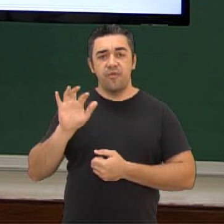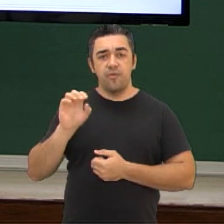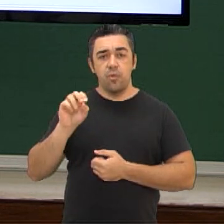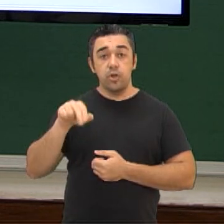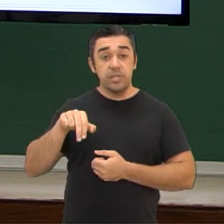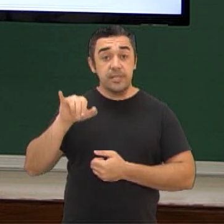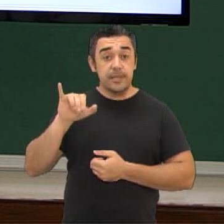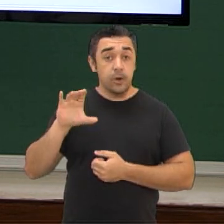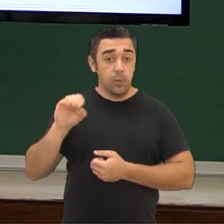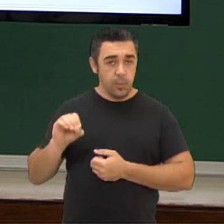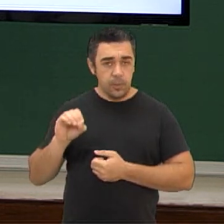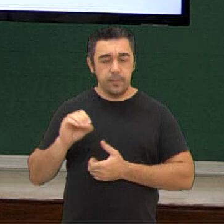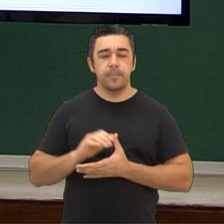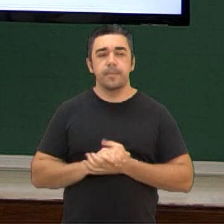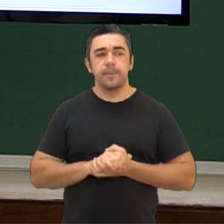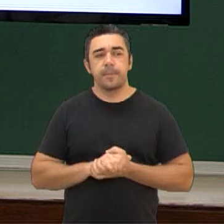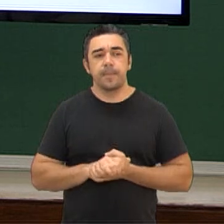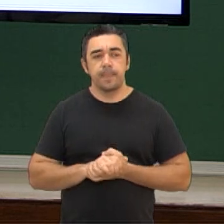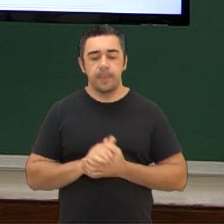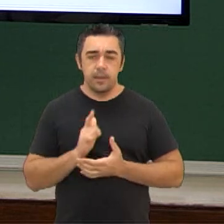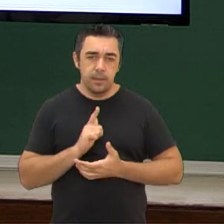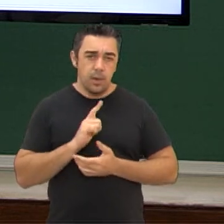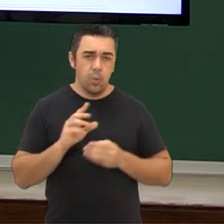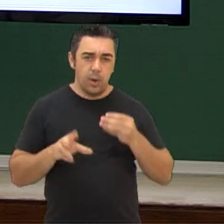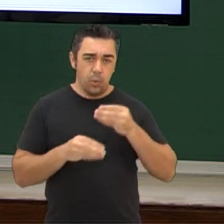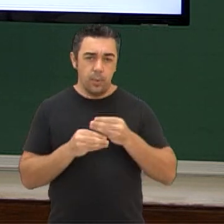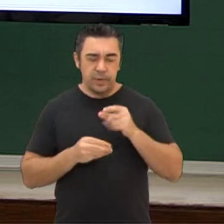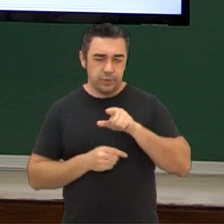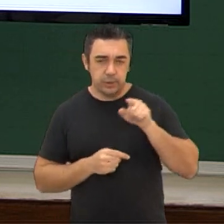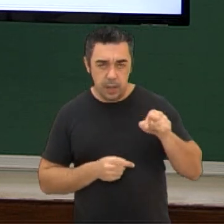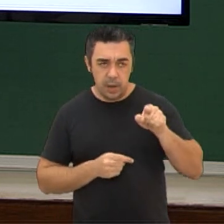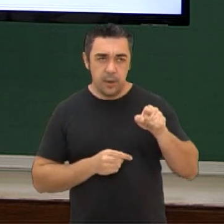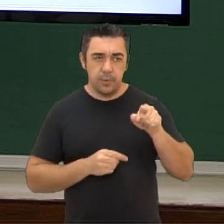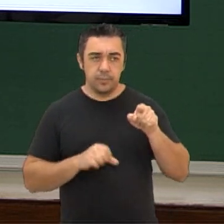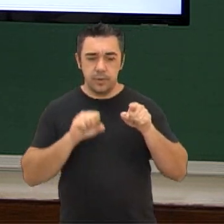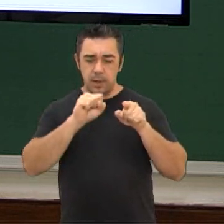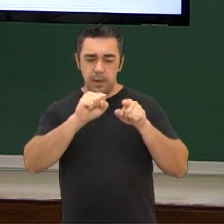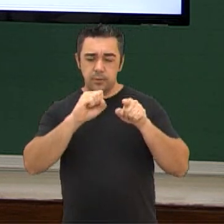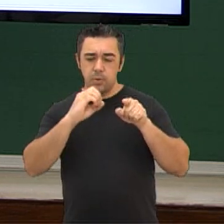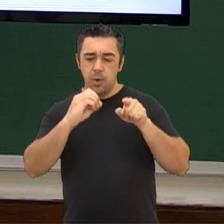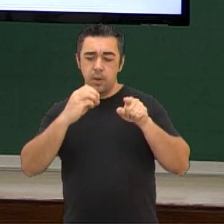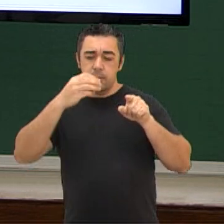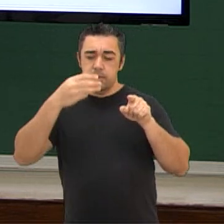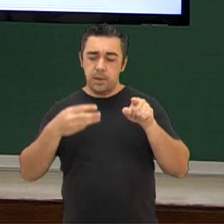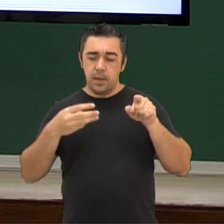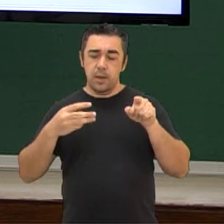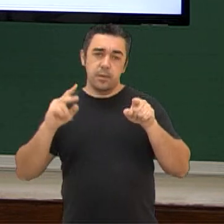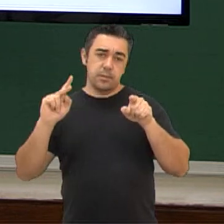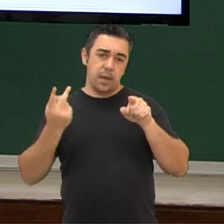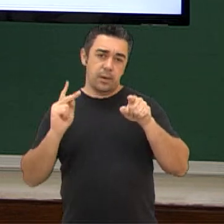sulfônicos, galera. A radical ligado, né, a um SO3H.